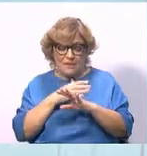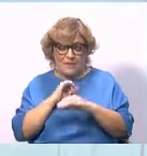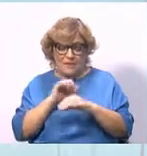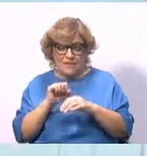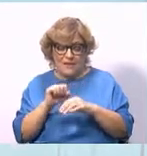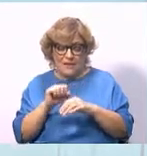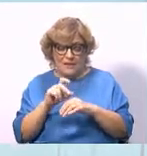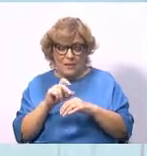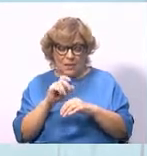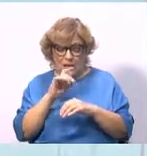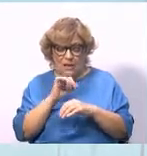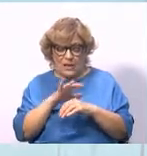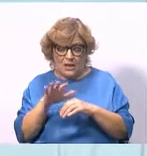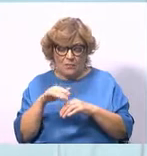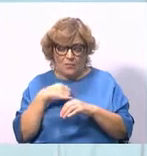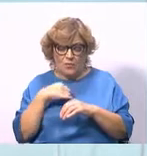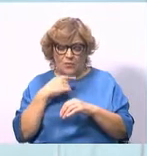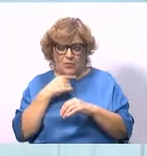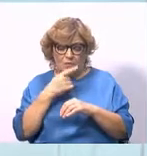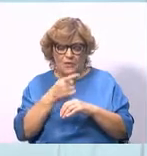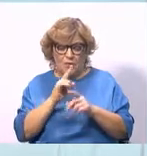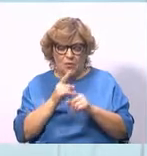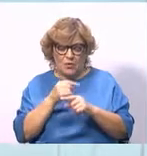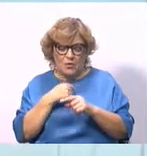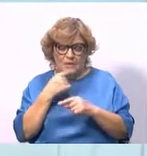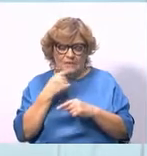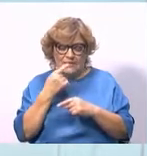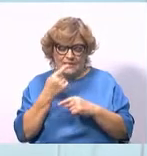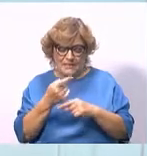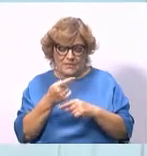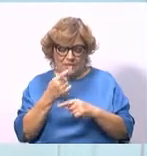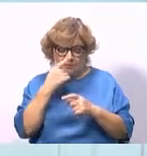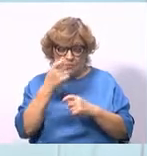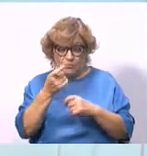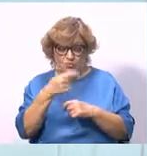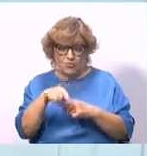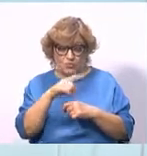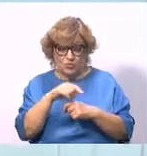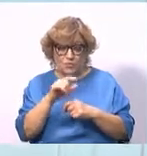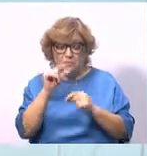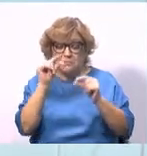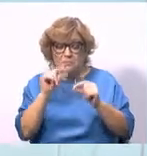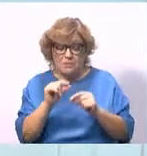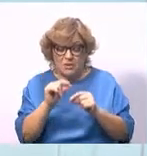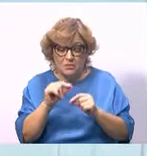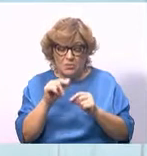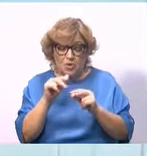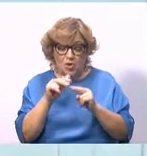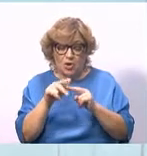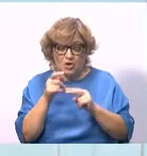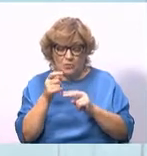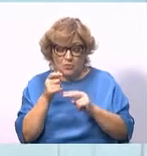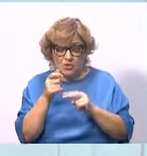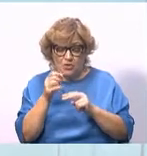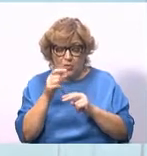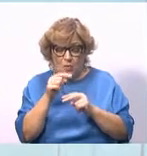não tendo, o que é que eu aconselho? Portanto, não deve ter. O que é que eu aconselho aos utilizadores? Que, no mínimo, cortem um bocadinho, em vez de ser